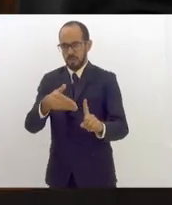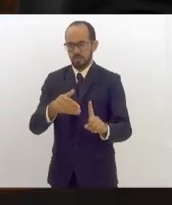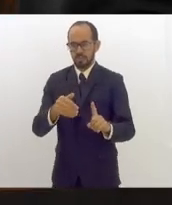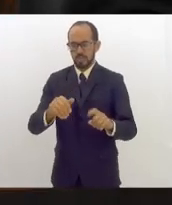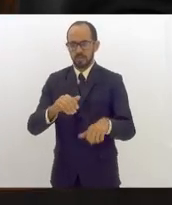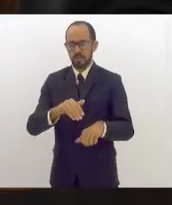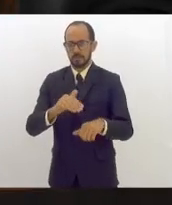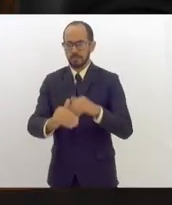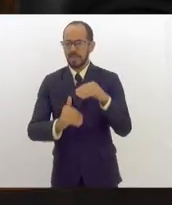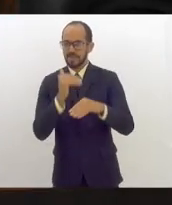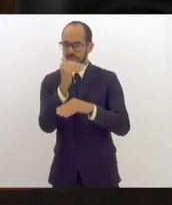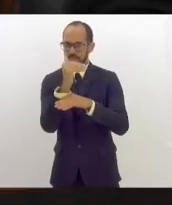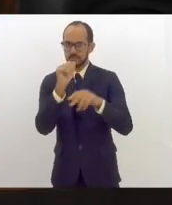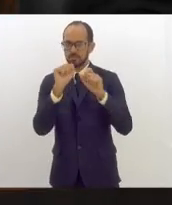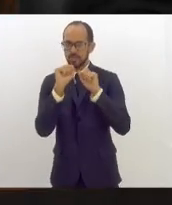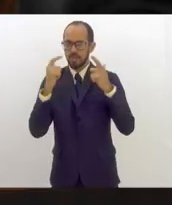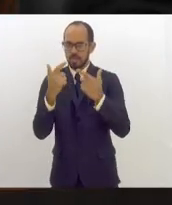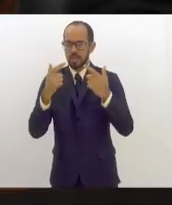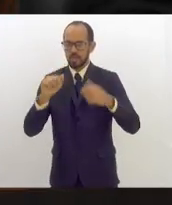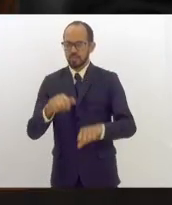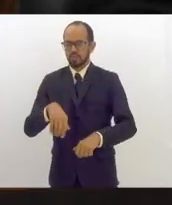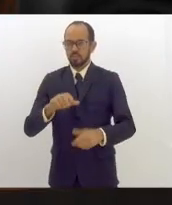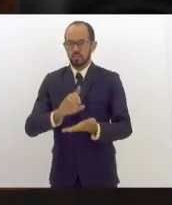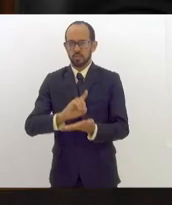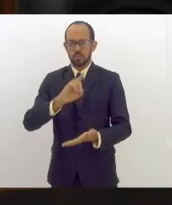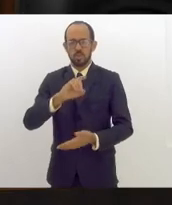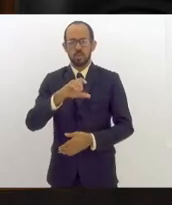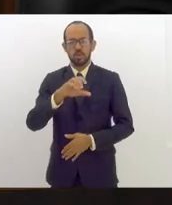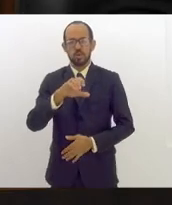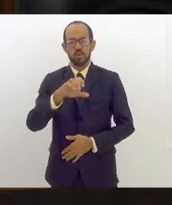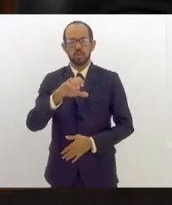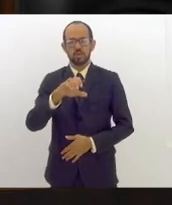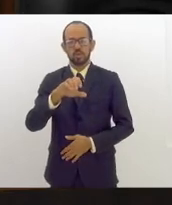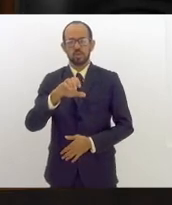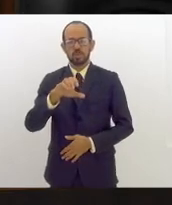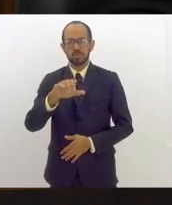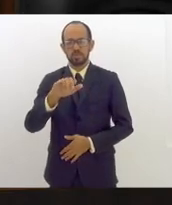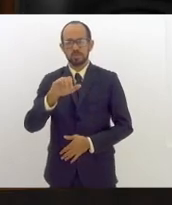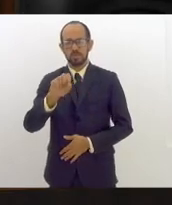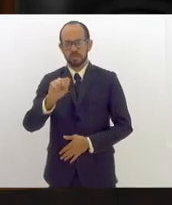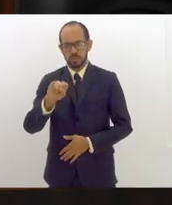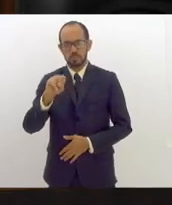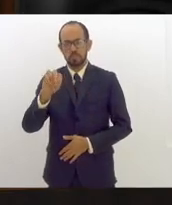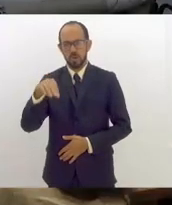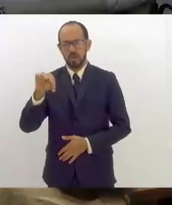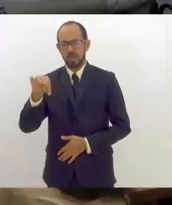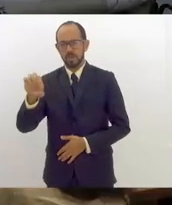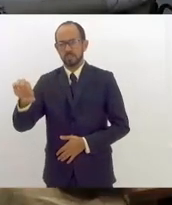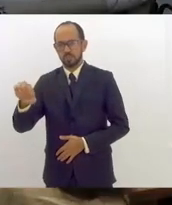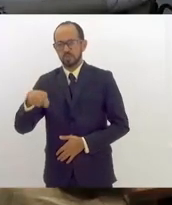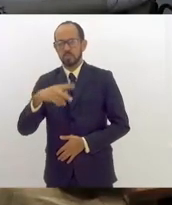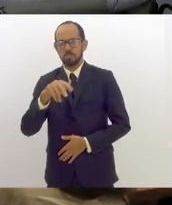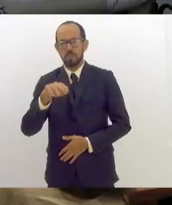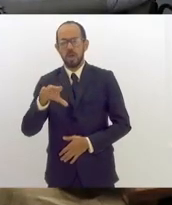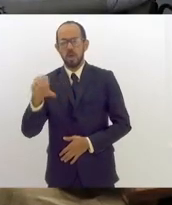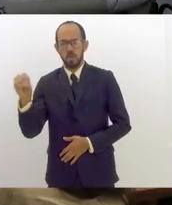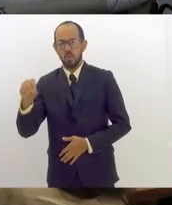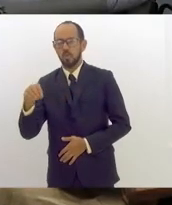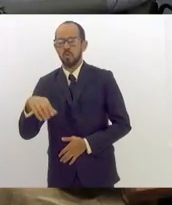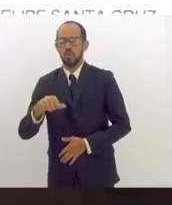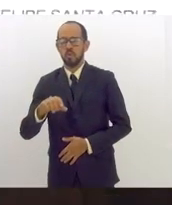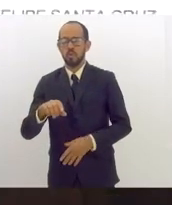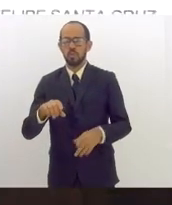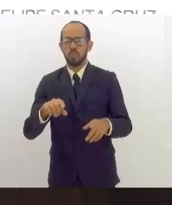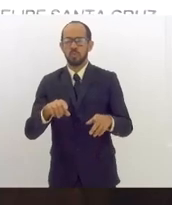pessoa do Dr José Simonetti pessoa do doutor Luciano bandeira do Paulo Victor Lima é uma